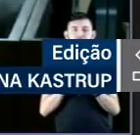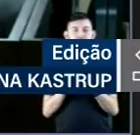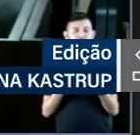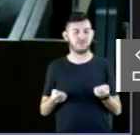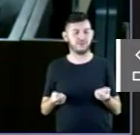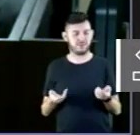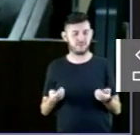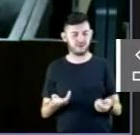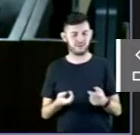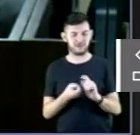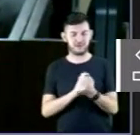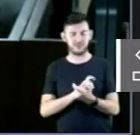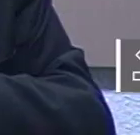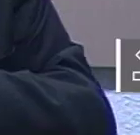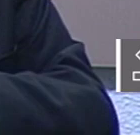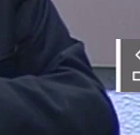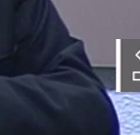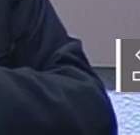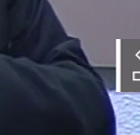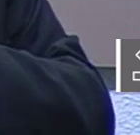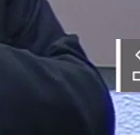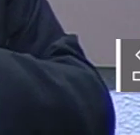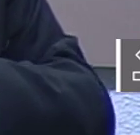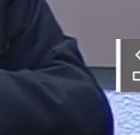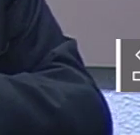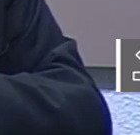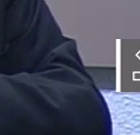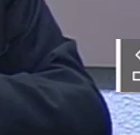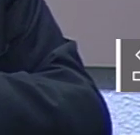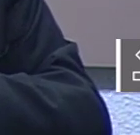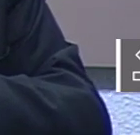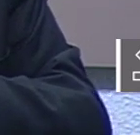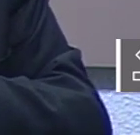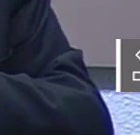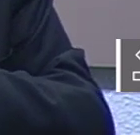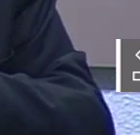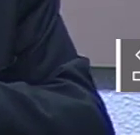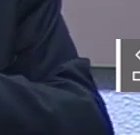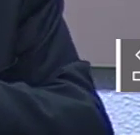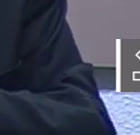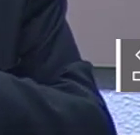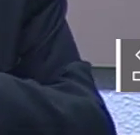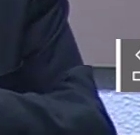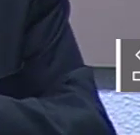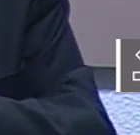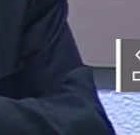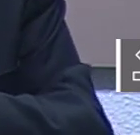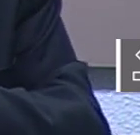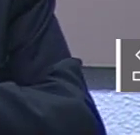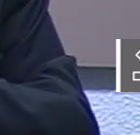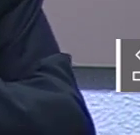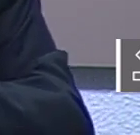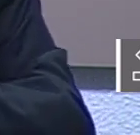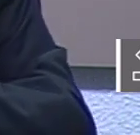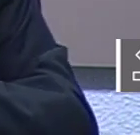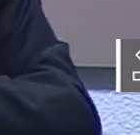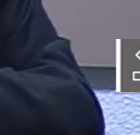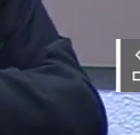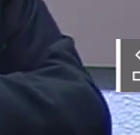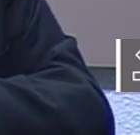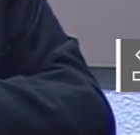deixada por Raimundo Carrero no TCU será o senador Antonio Anastasia eleito Ministro em dezembro pelo Senado